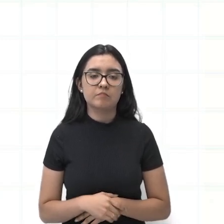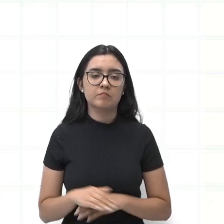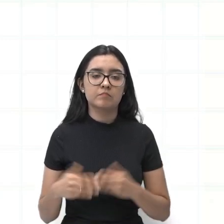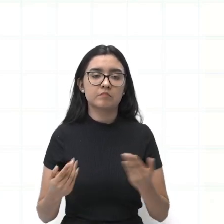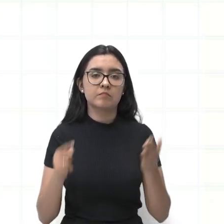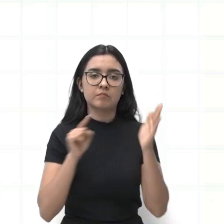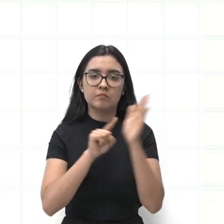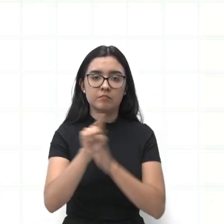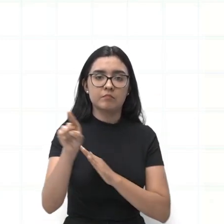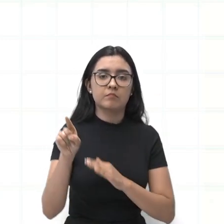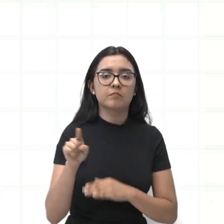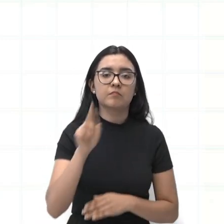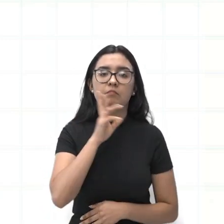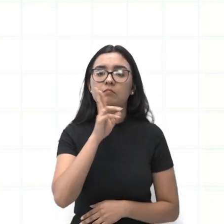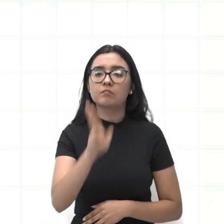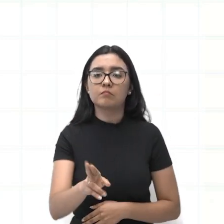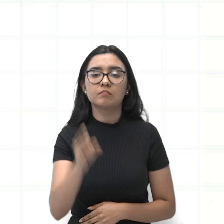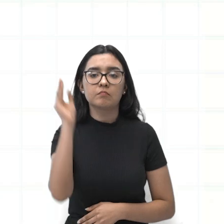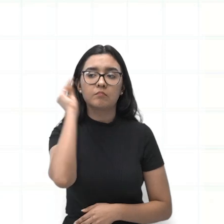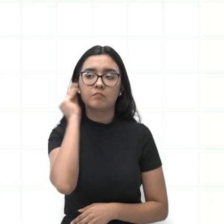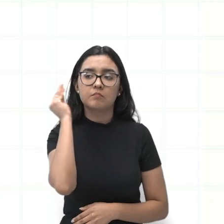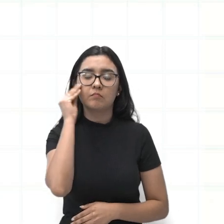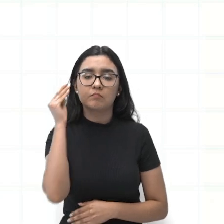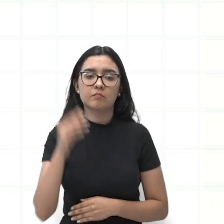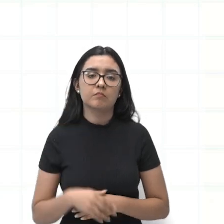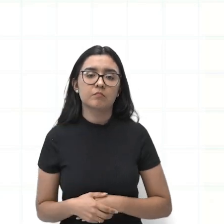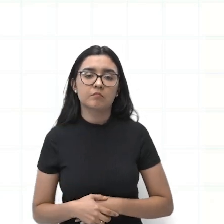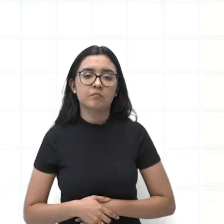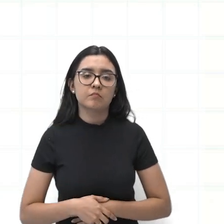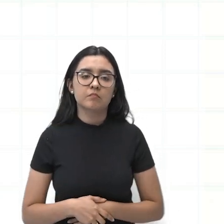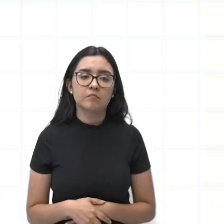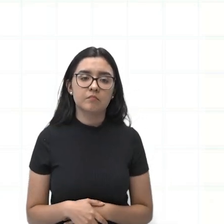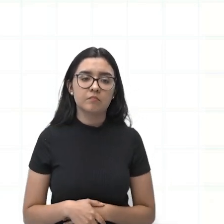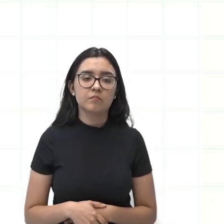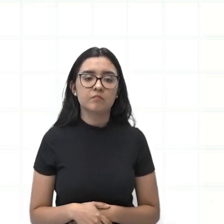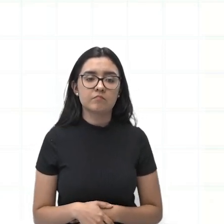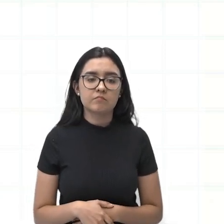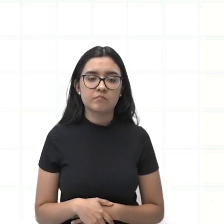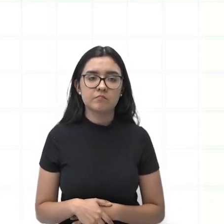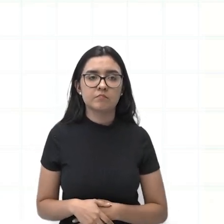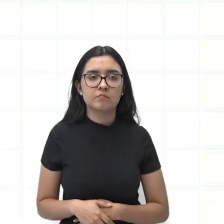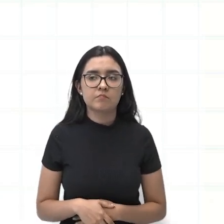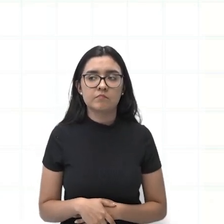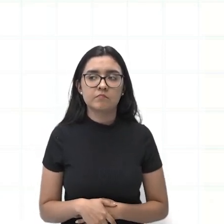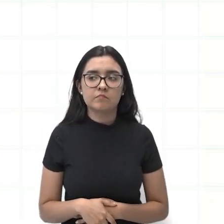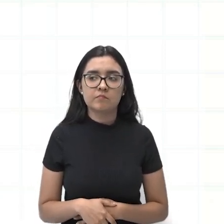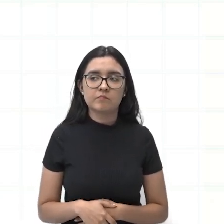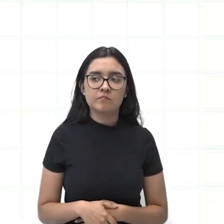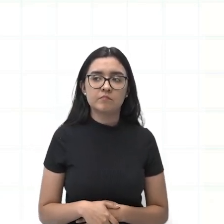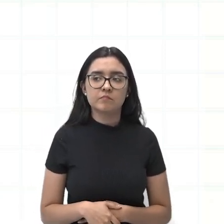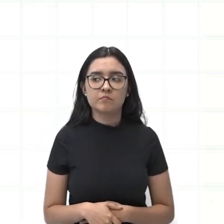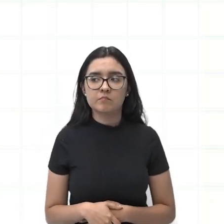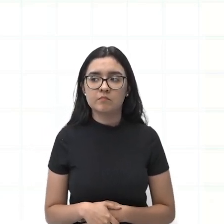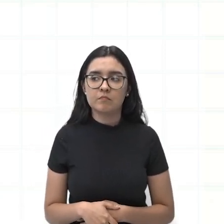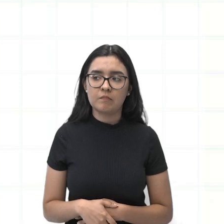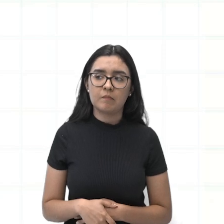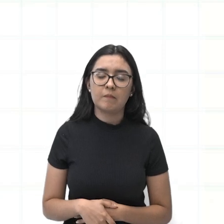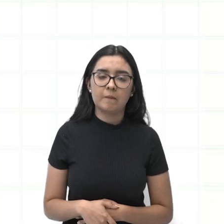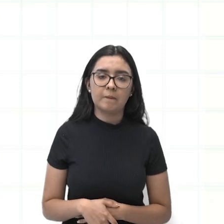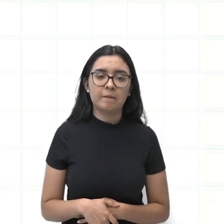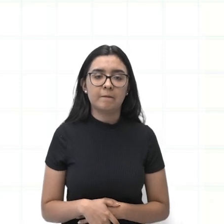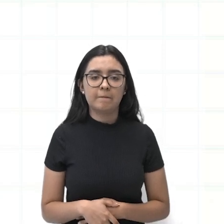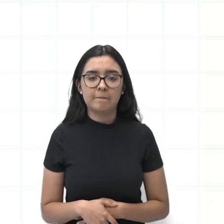Uma vez mais as perguntas e as respostas. Vamos lá? How many members does your family have? Our family has